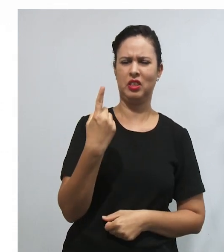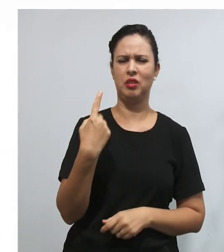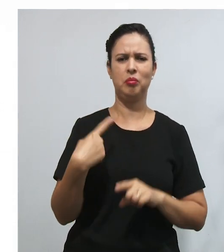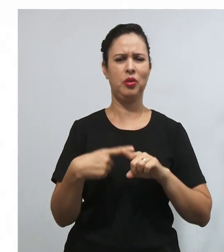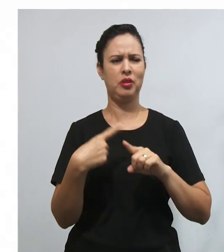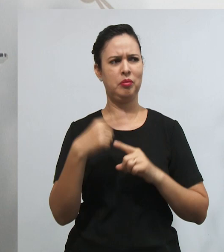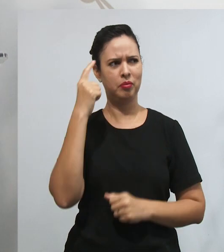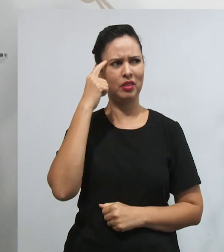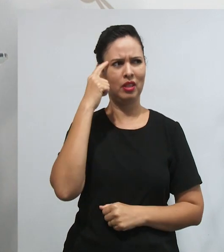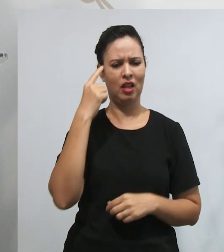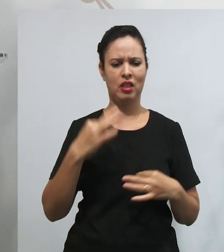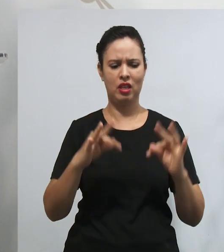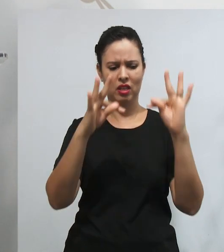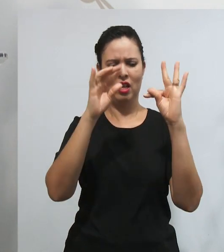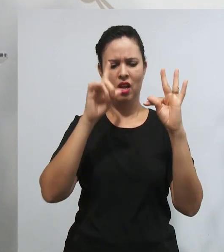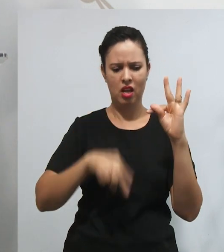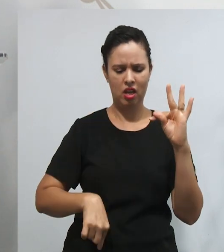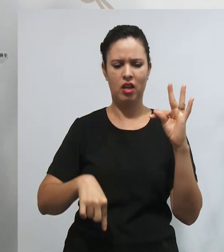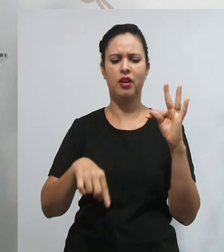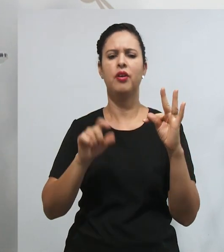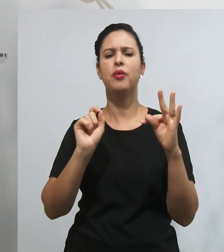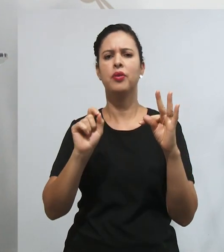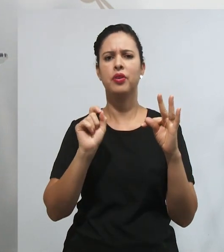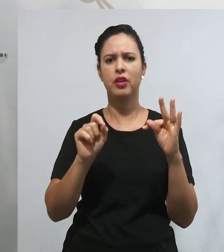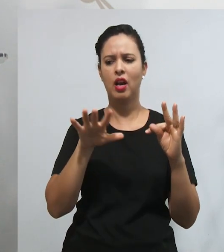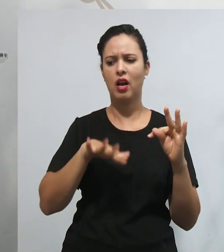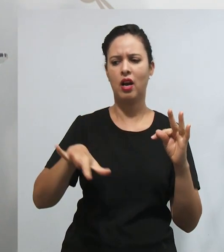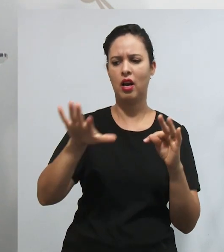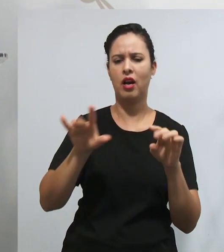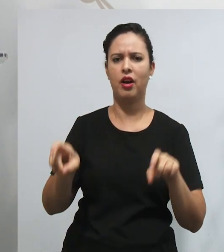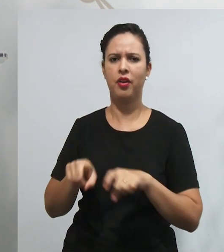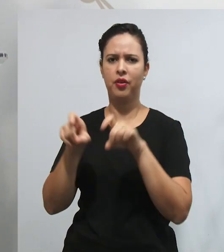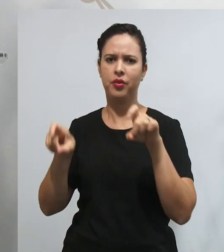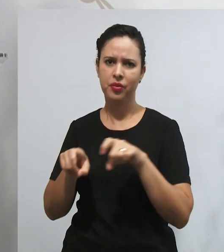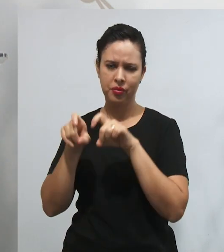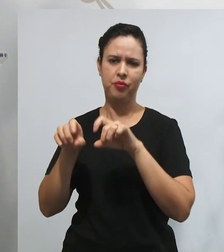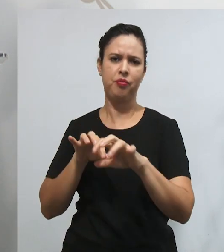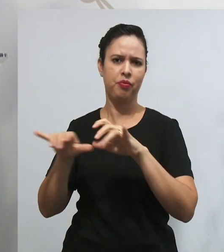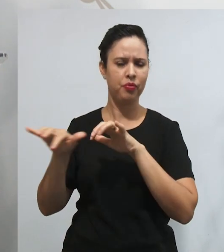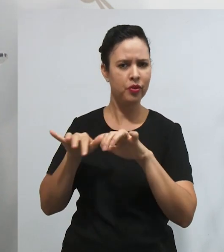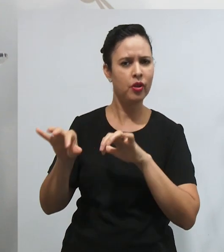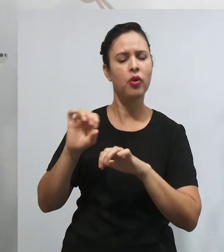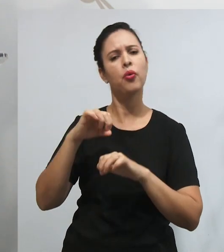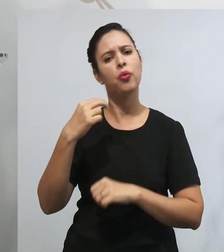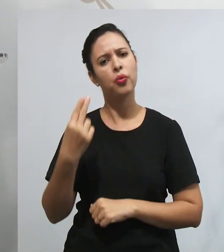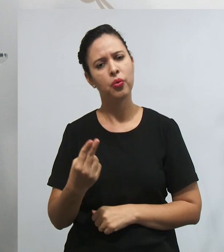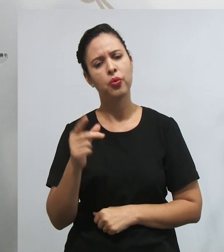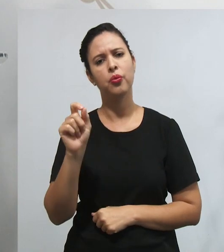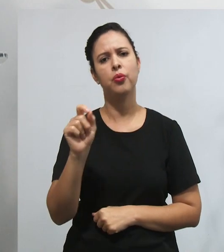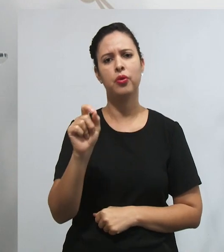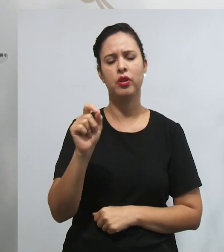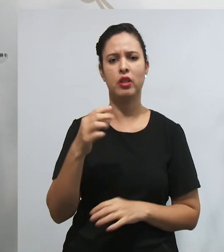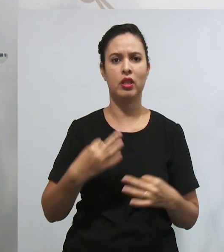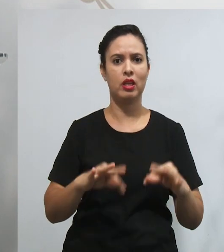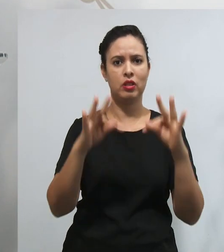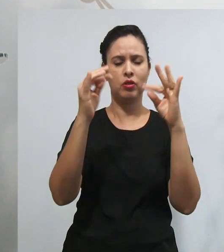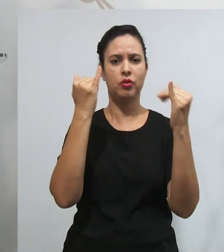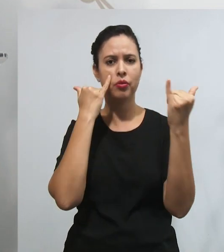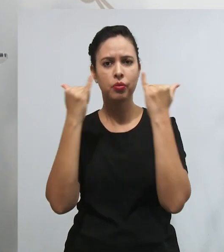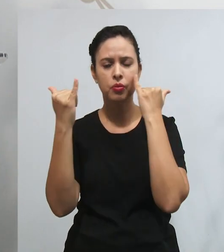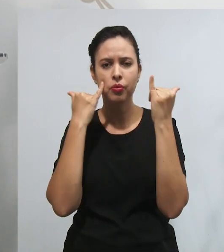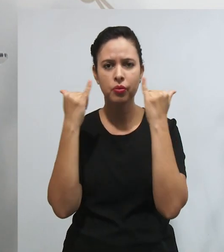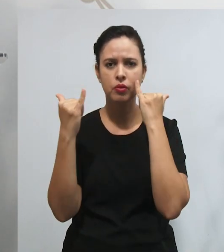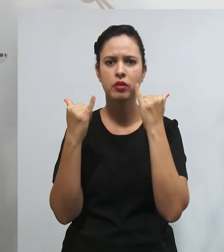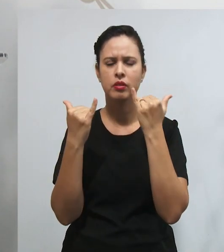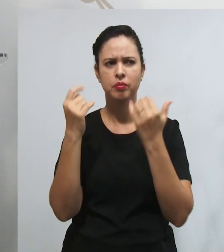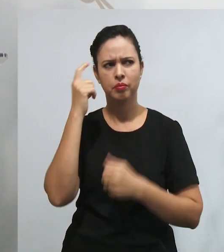gente pensa que tecnologia está associado à área da computação ou à parte de tecnologia da informação, né?